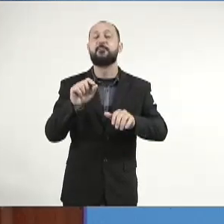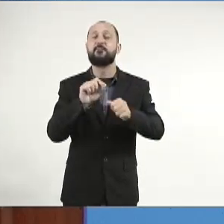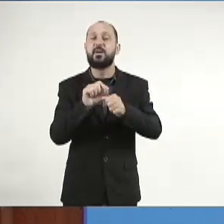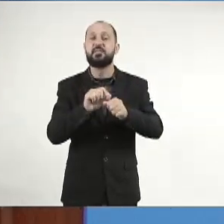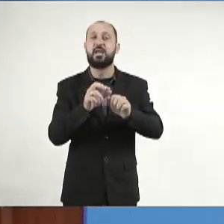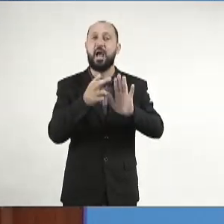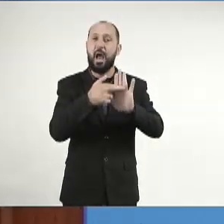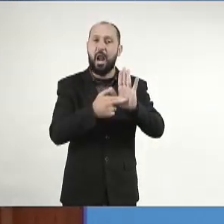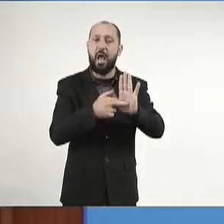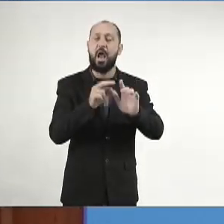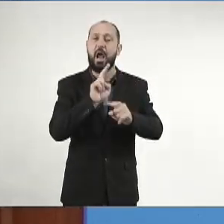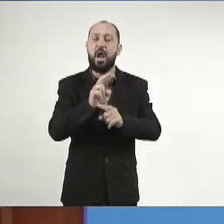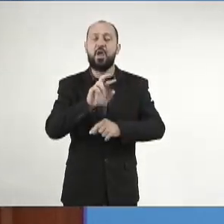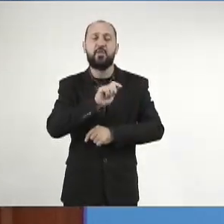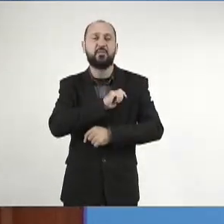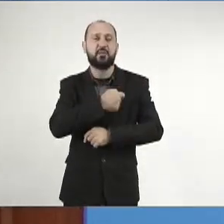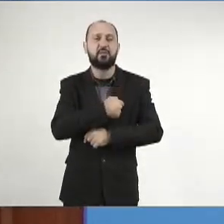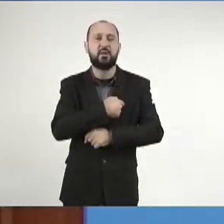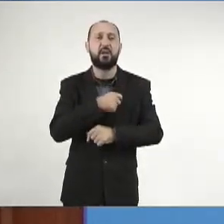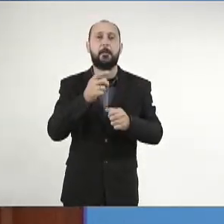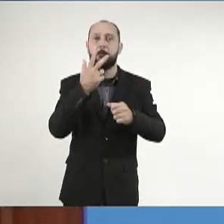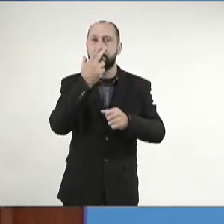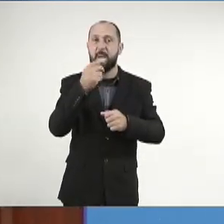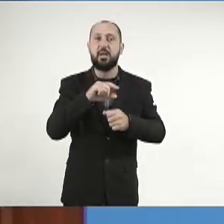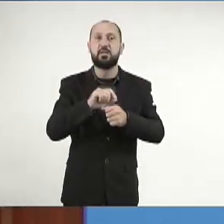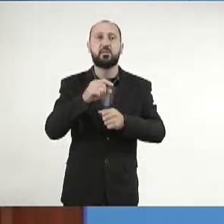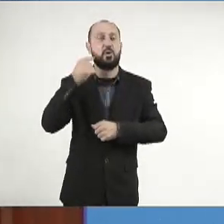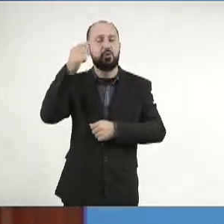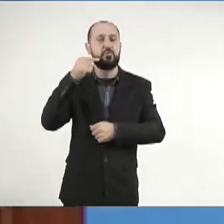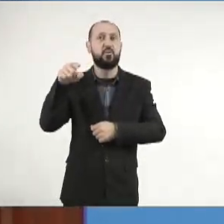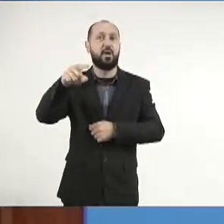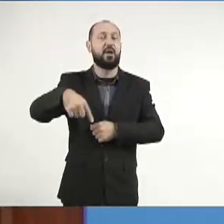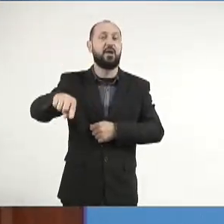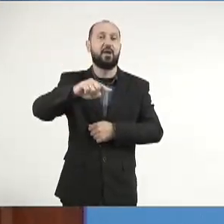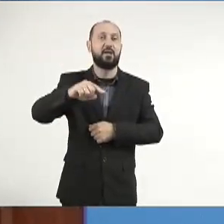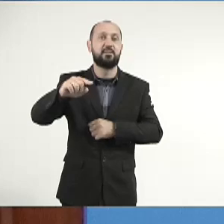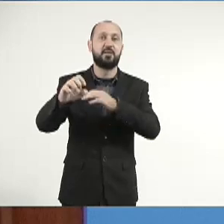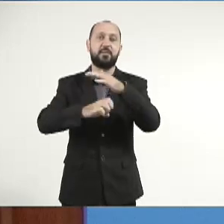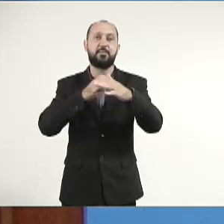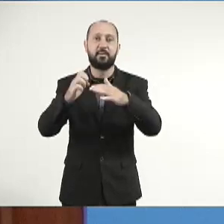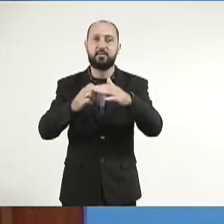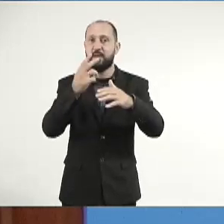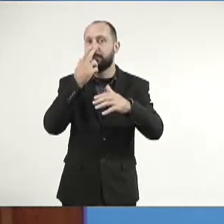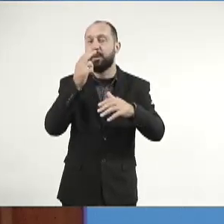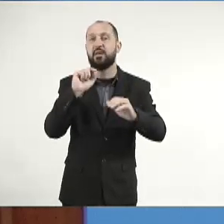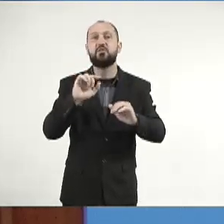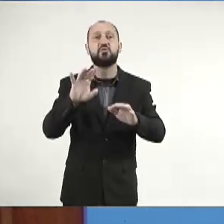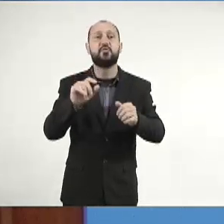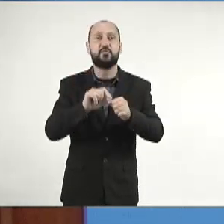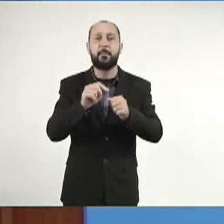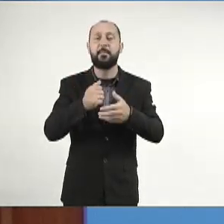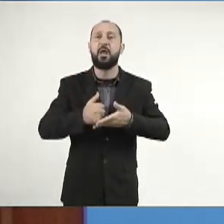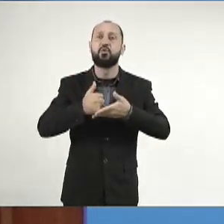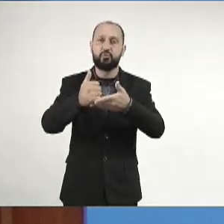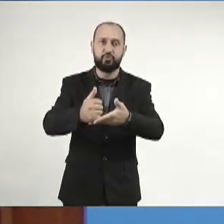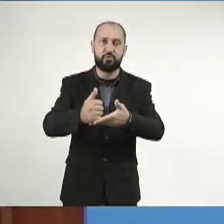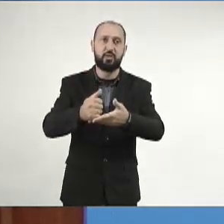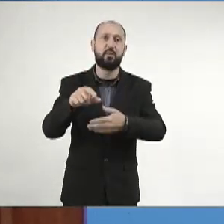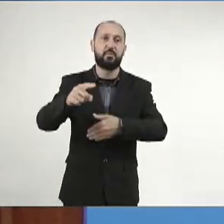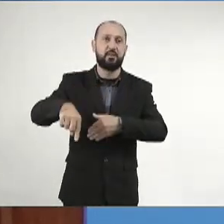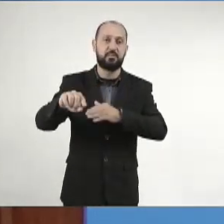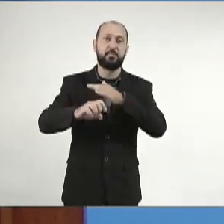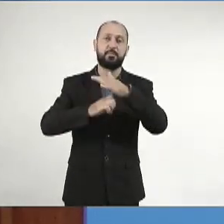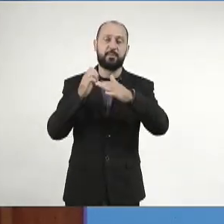de regular, de fiscalizar, elas parecem que são advogados das empresas, porque elas só fazem coisas em benefício